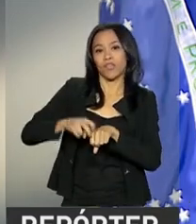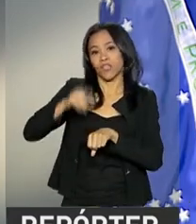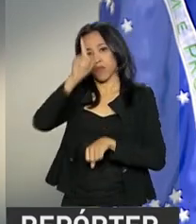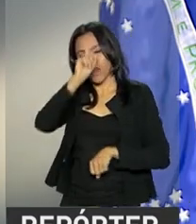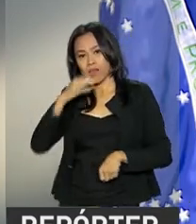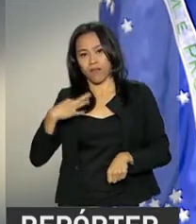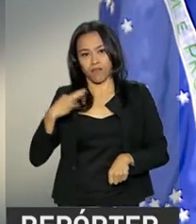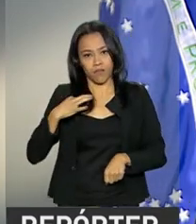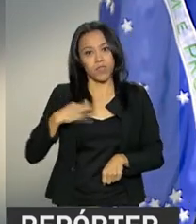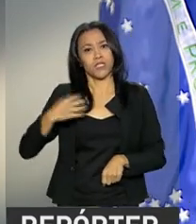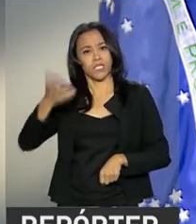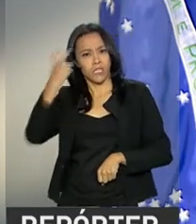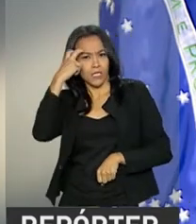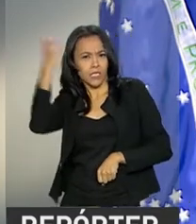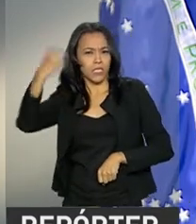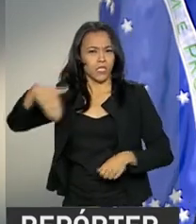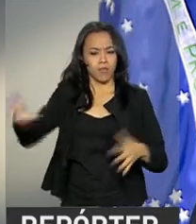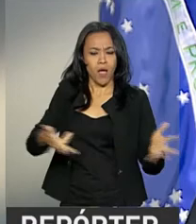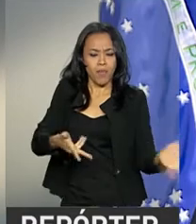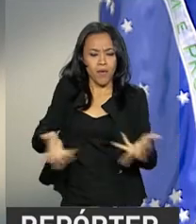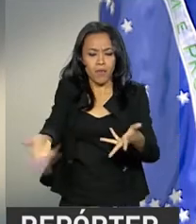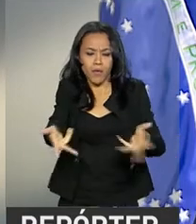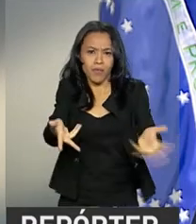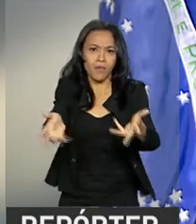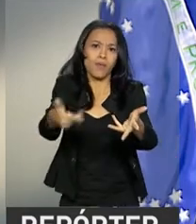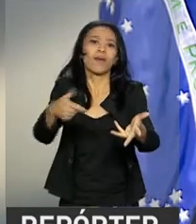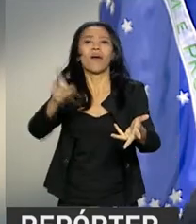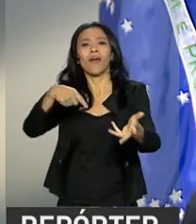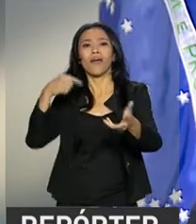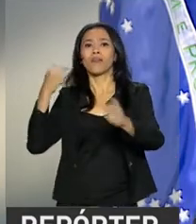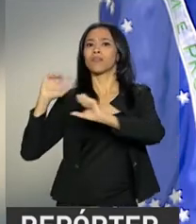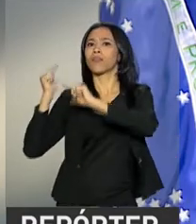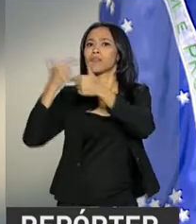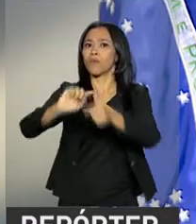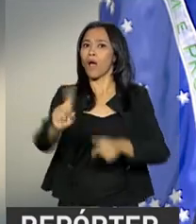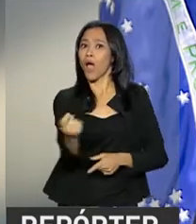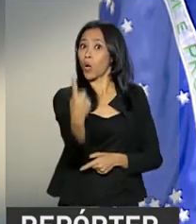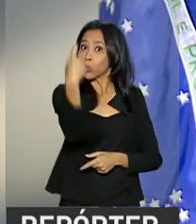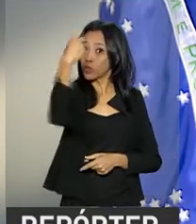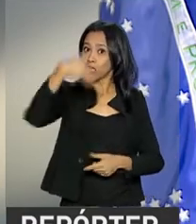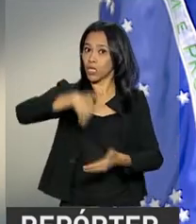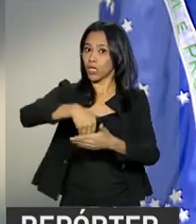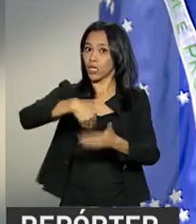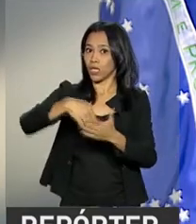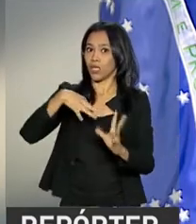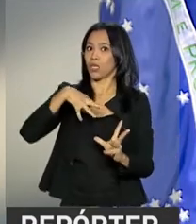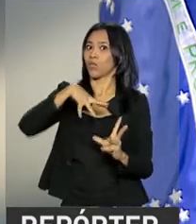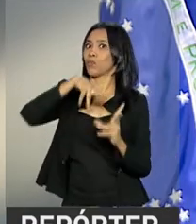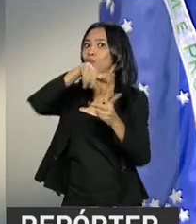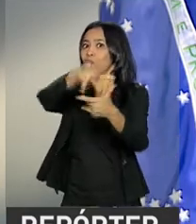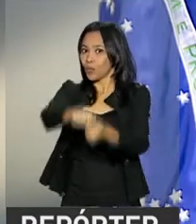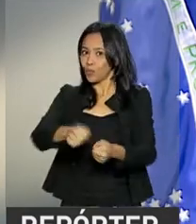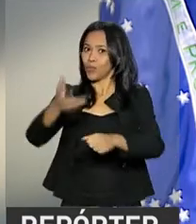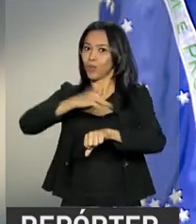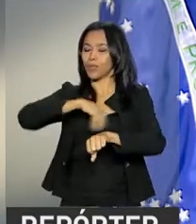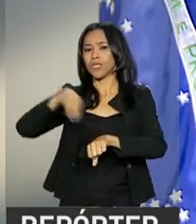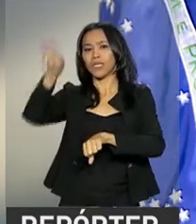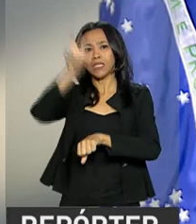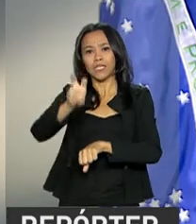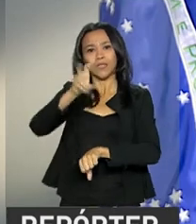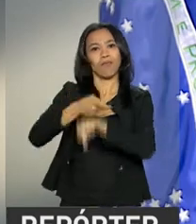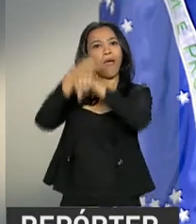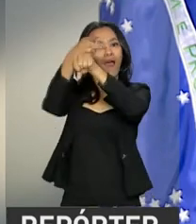nossos jogadores, na tradição da única seleção, convenhamos, pentacampeã do mundo. O Brasil